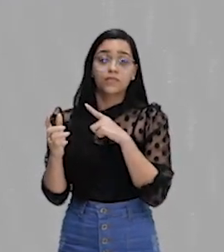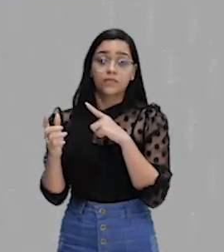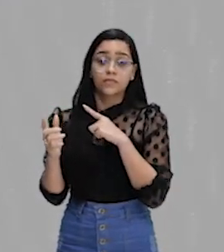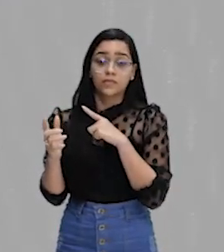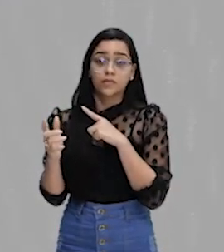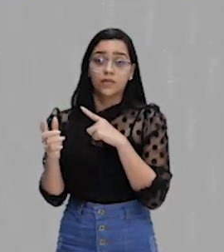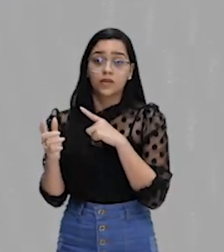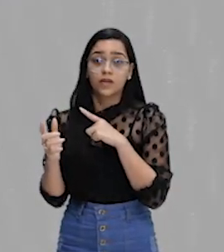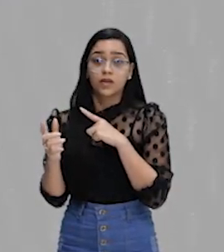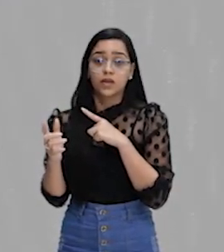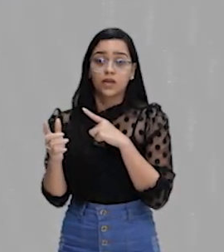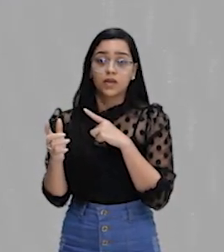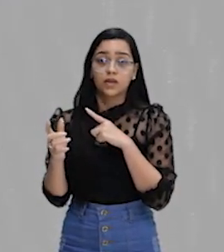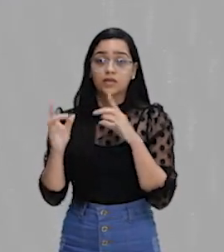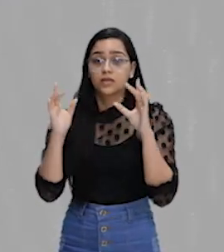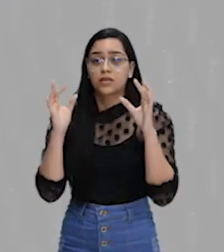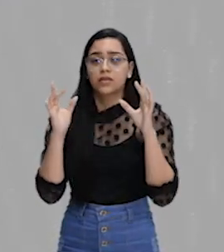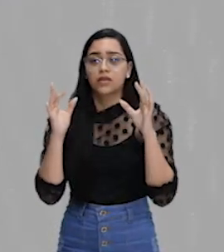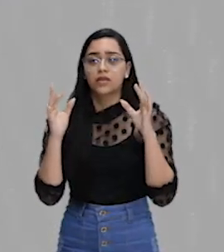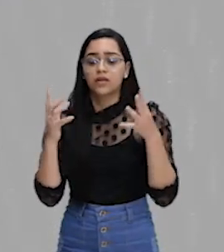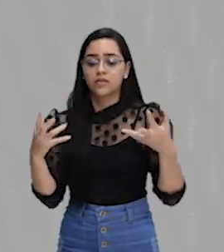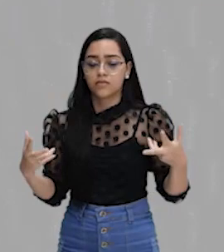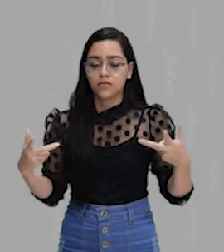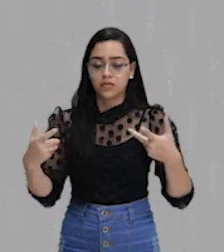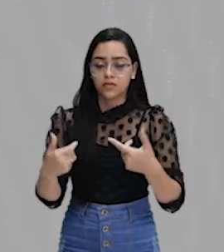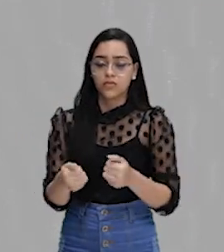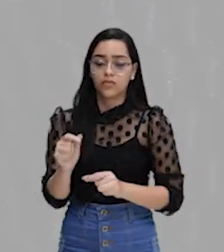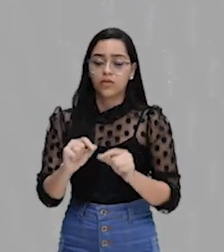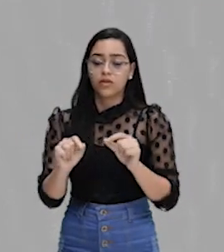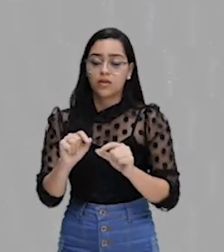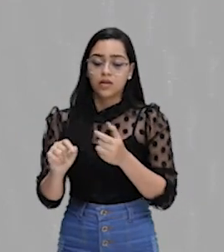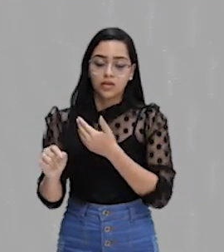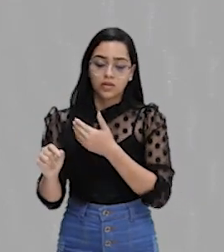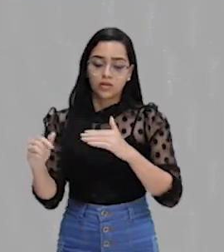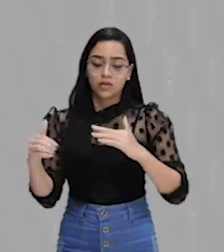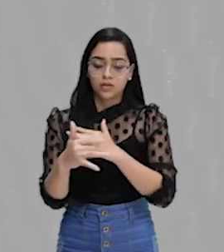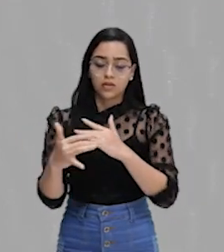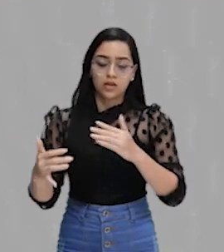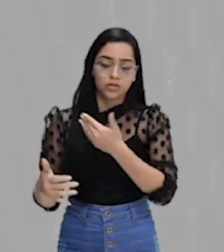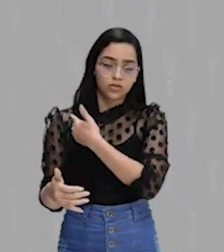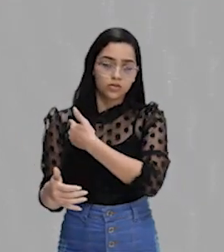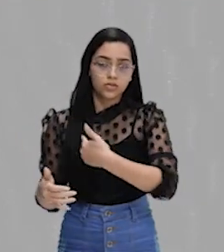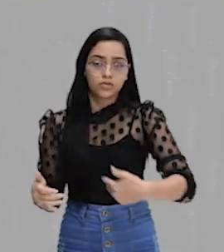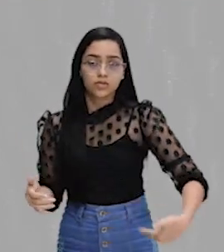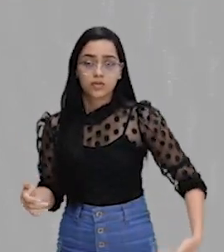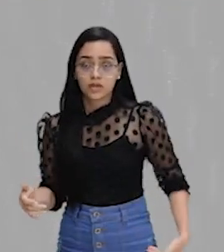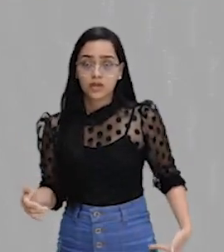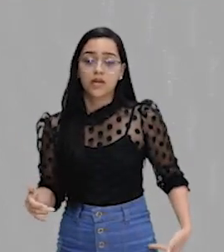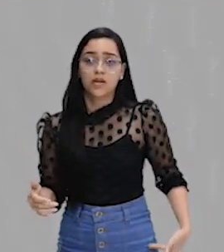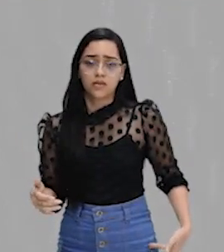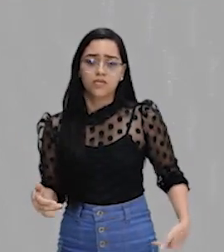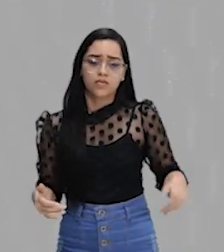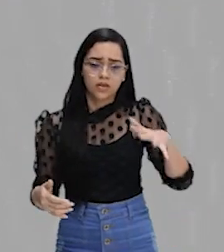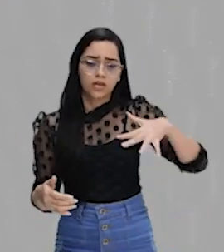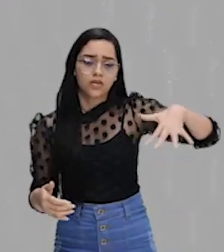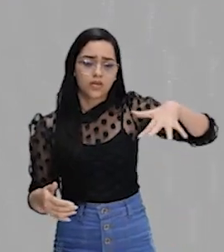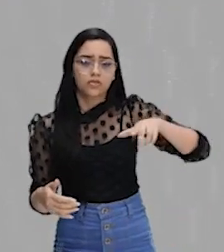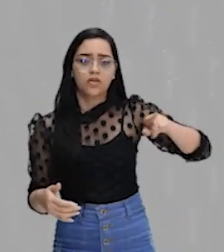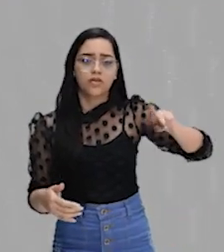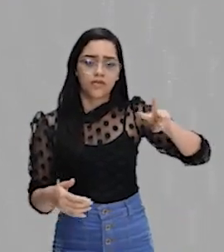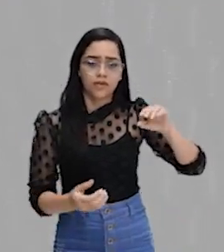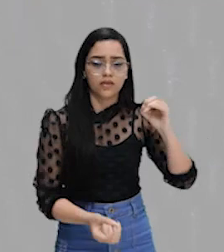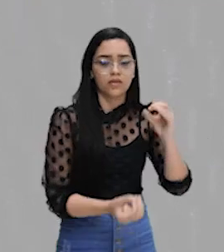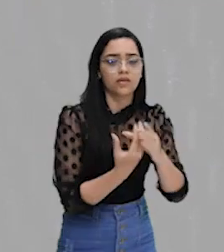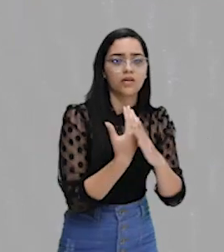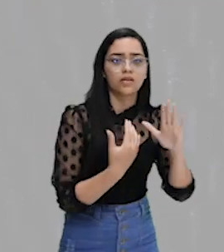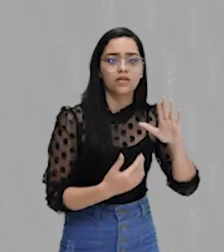primazia das chamadas cidades-estados da Península Itálica. O Renascimento ele vai surgir ali na